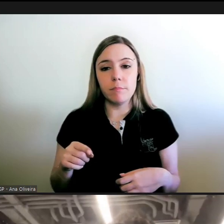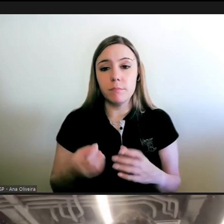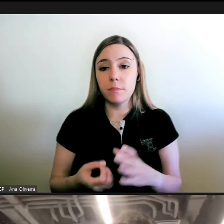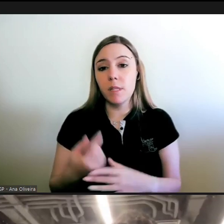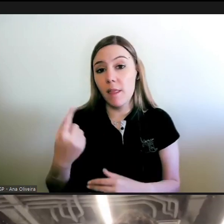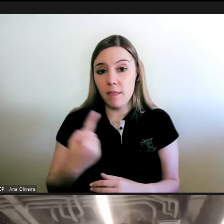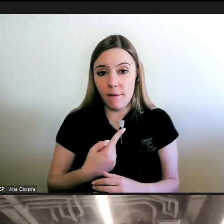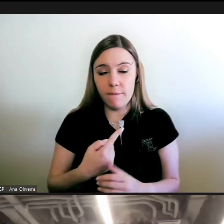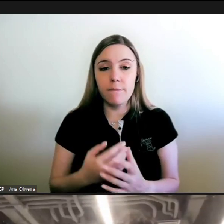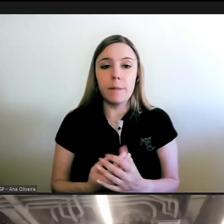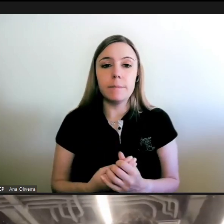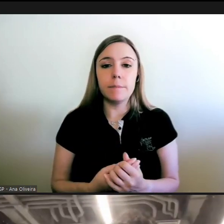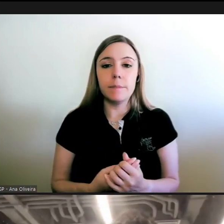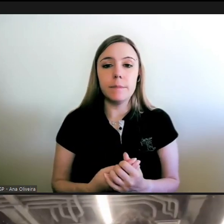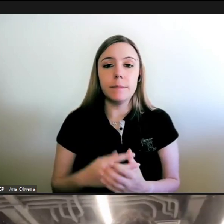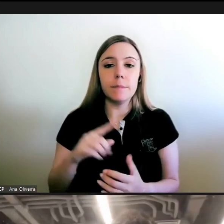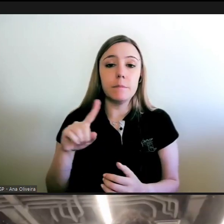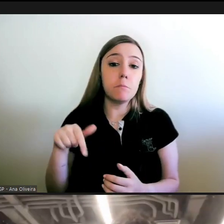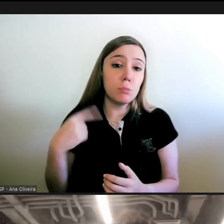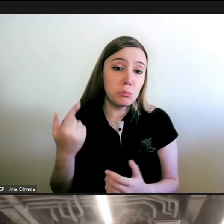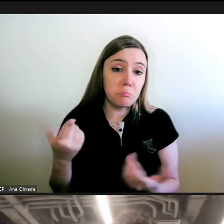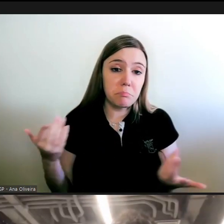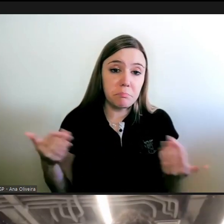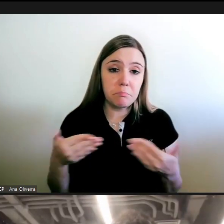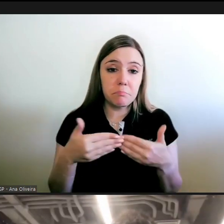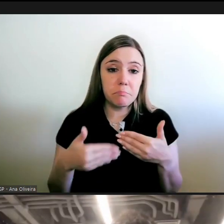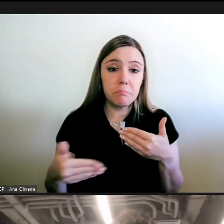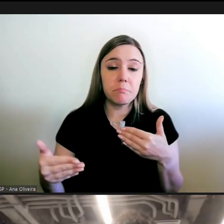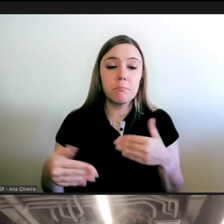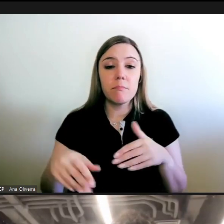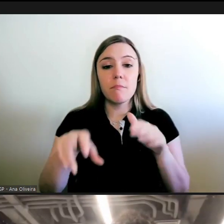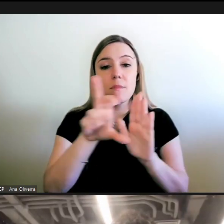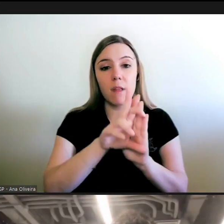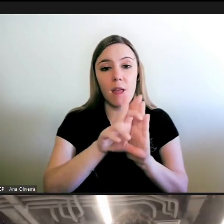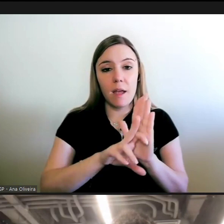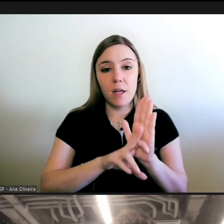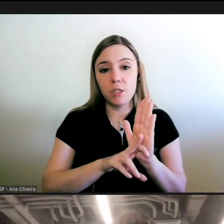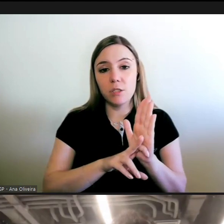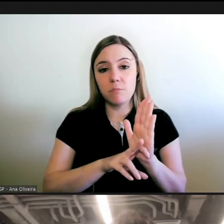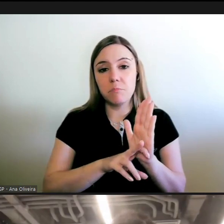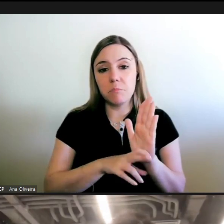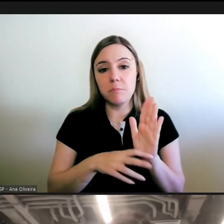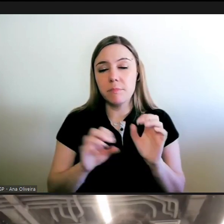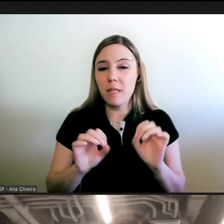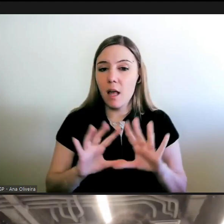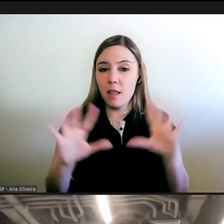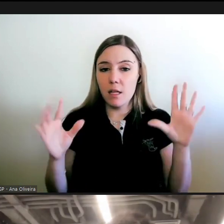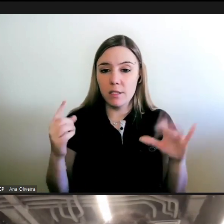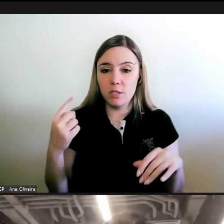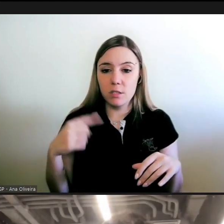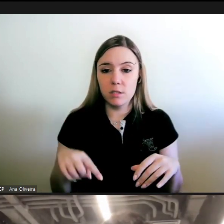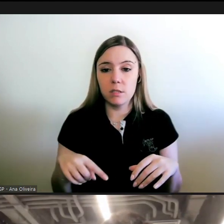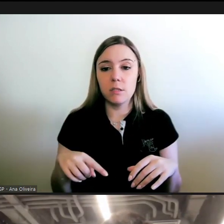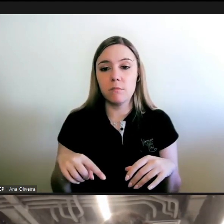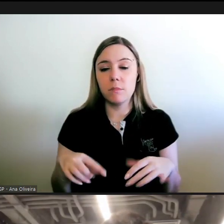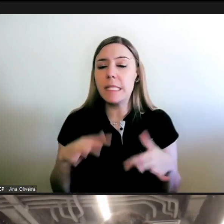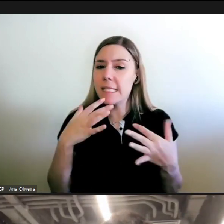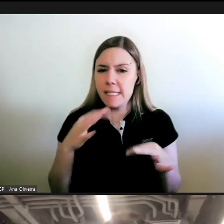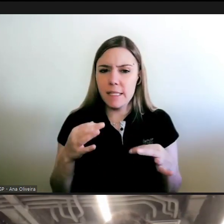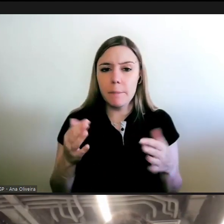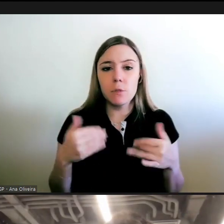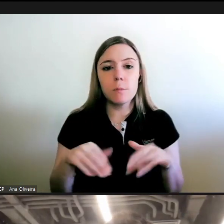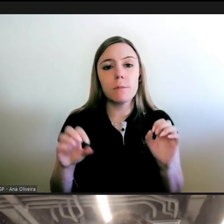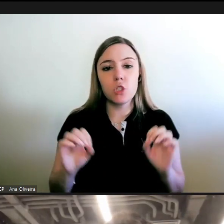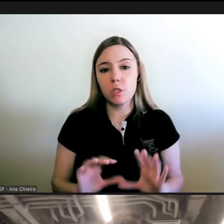criadas. E depois, a partir daí, termos regras muito claras, simples, mas muito